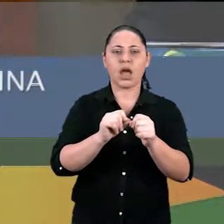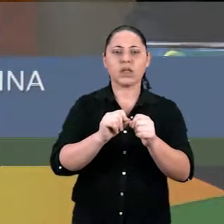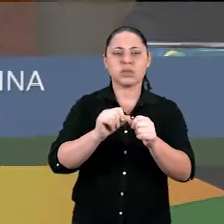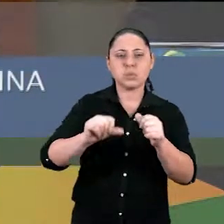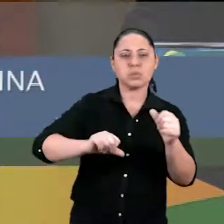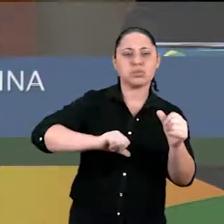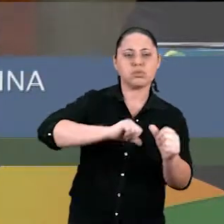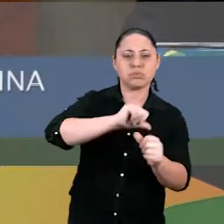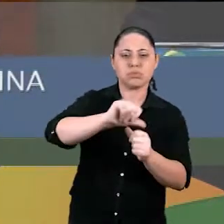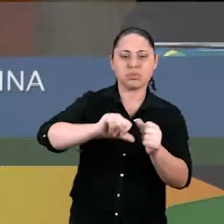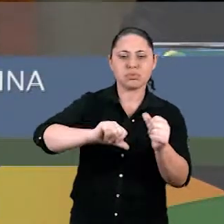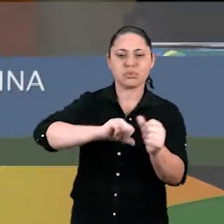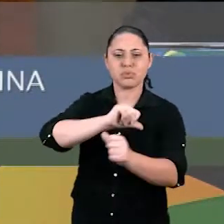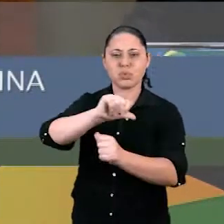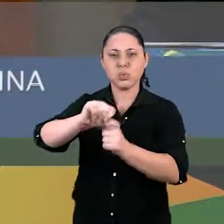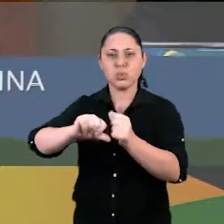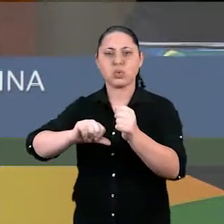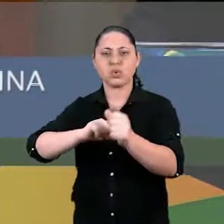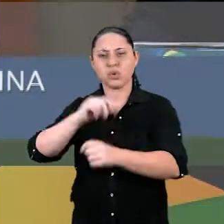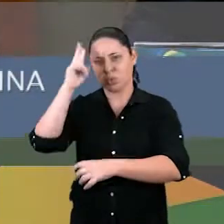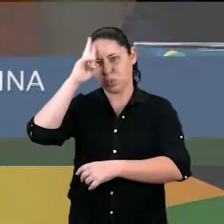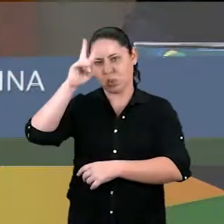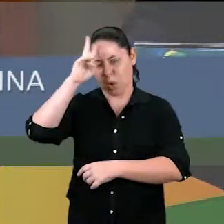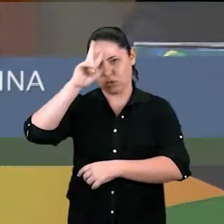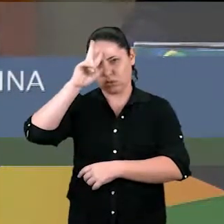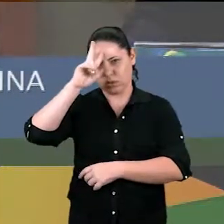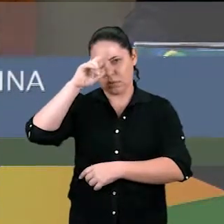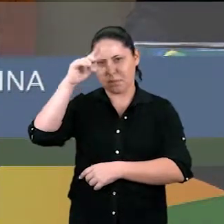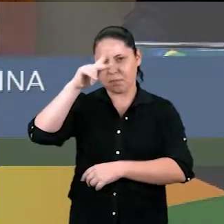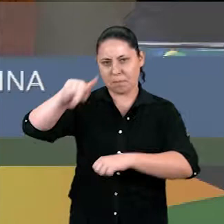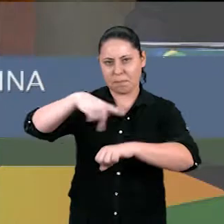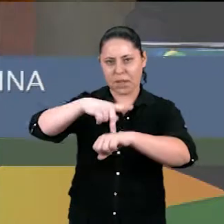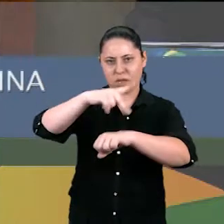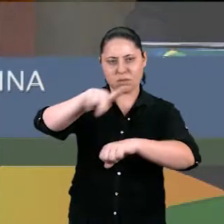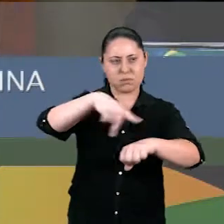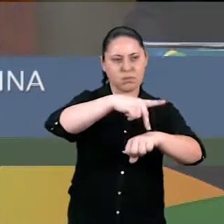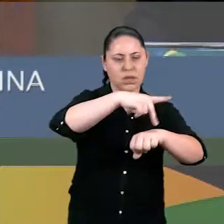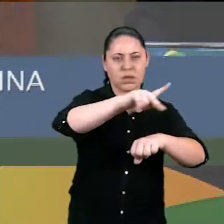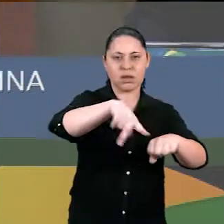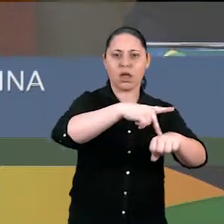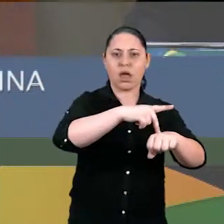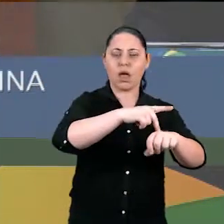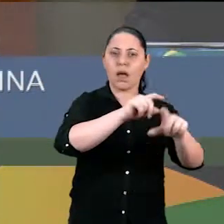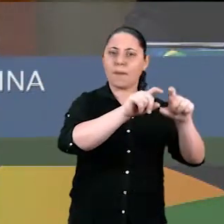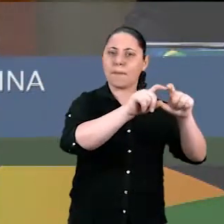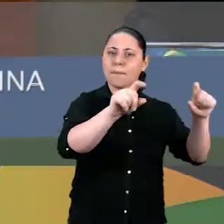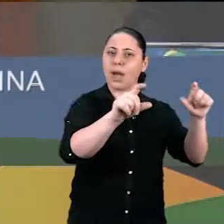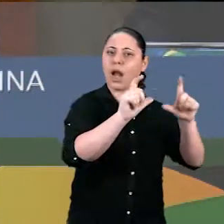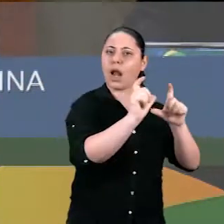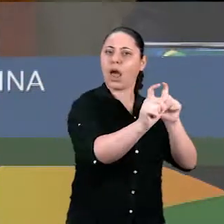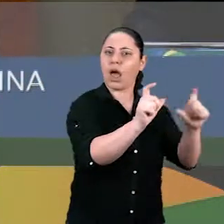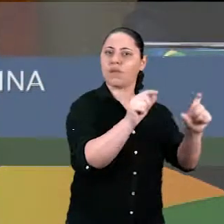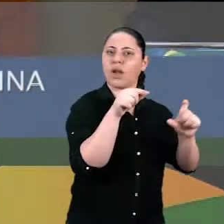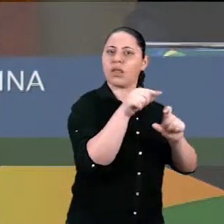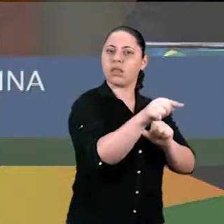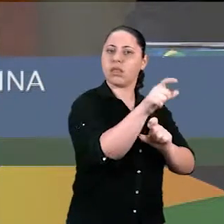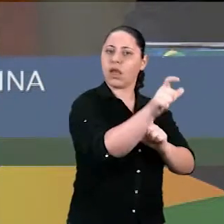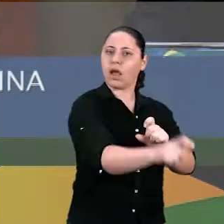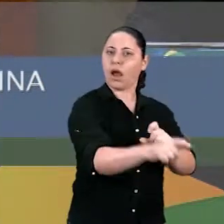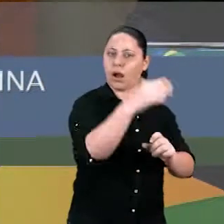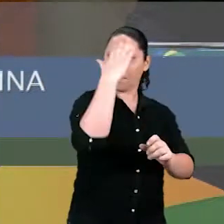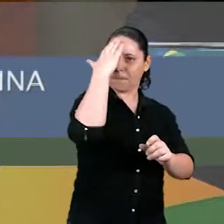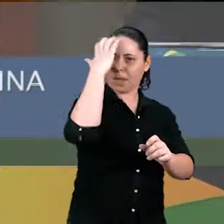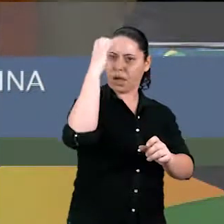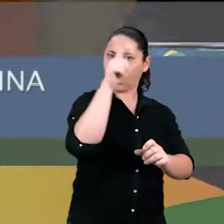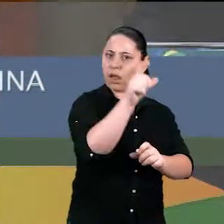ressalvas necessárias para as peculiaridades históricas de cada país, as palavras de Gregório de Matos,